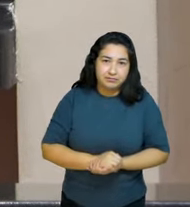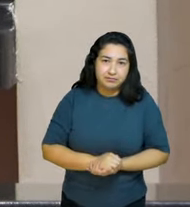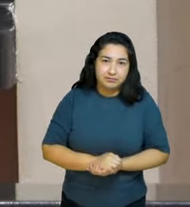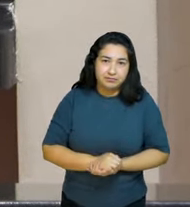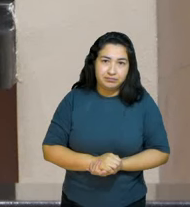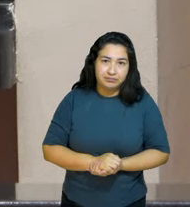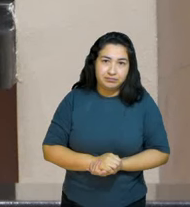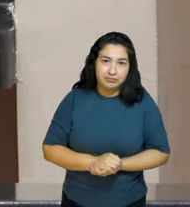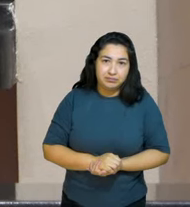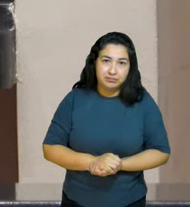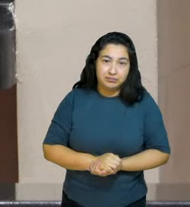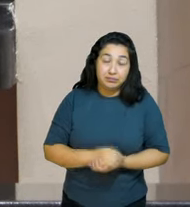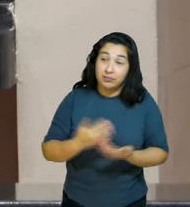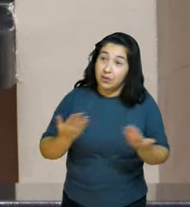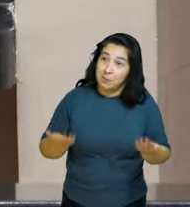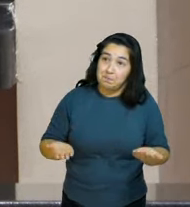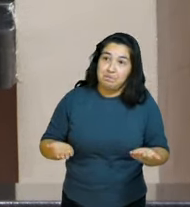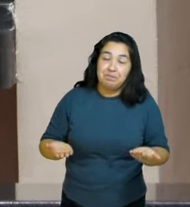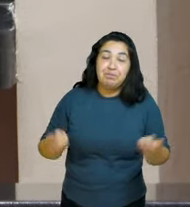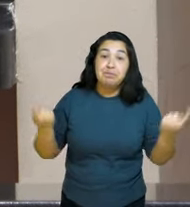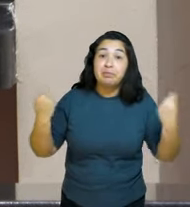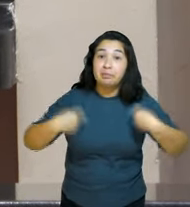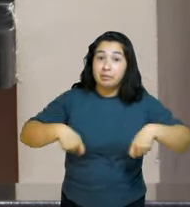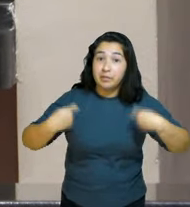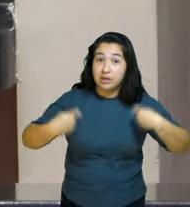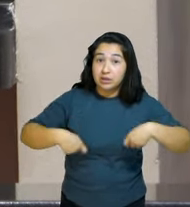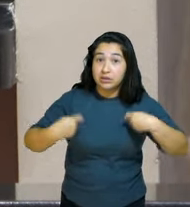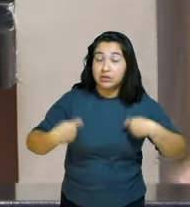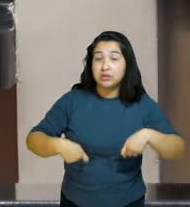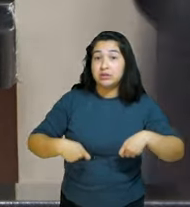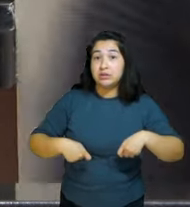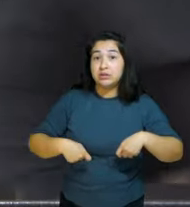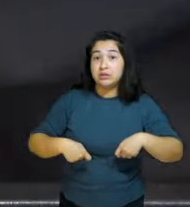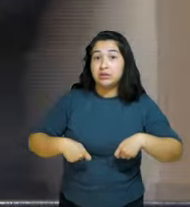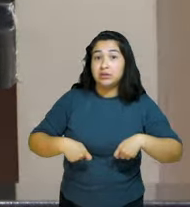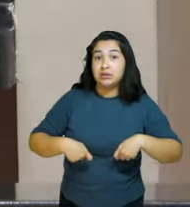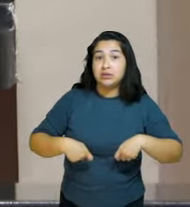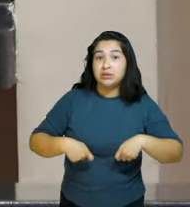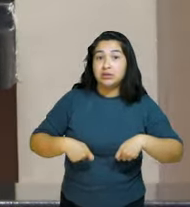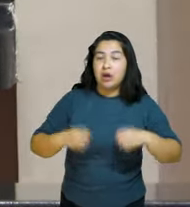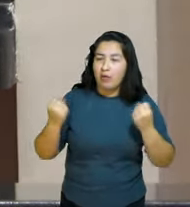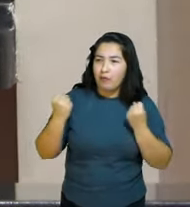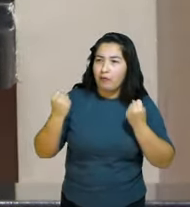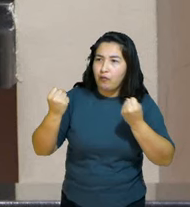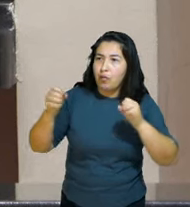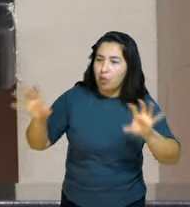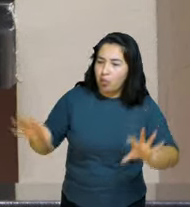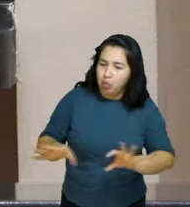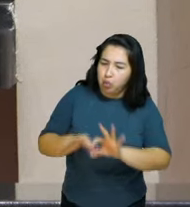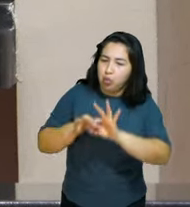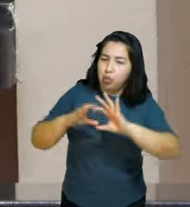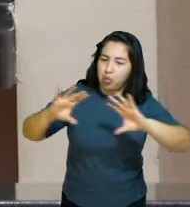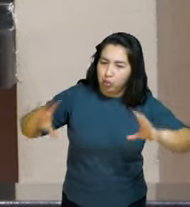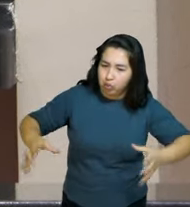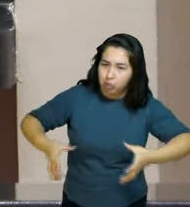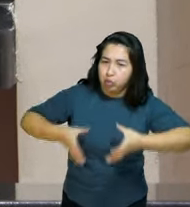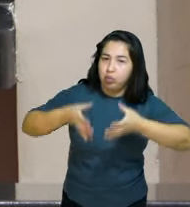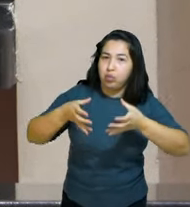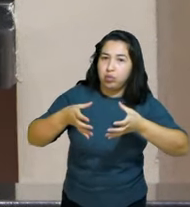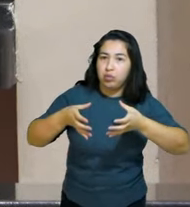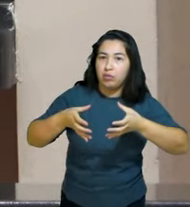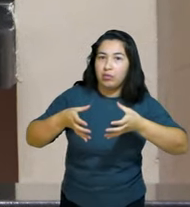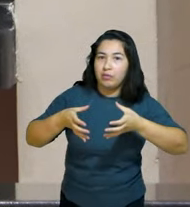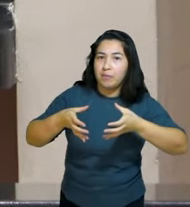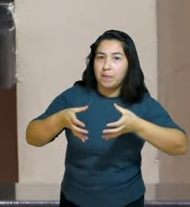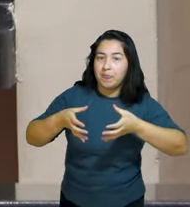Tá? Então, precisamos sim reunir forças. E eu não só falo em relação